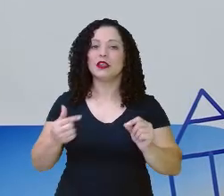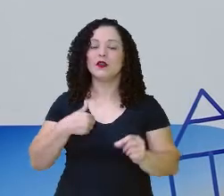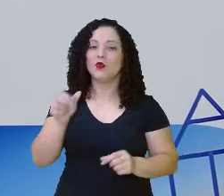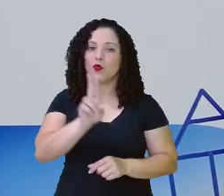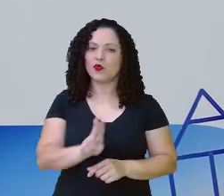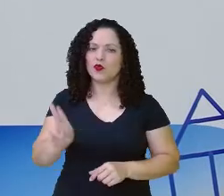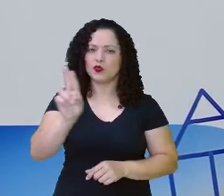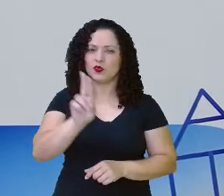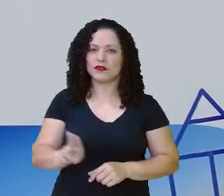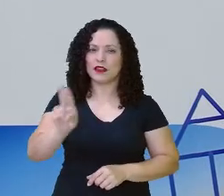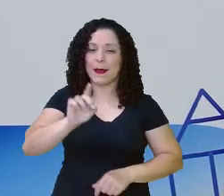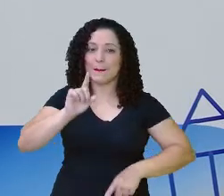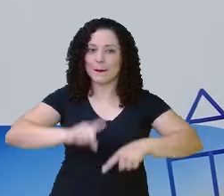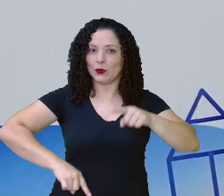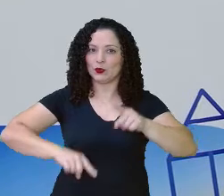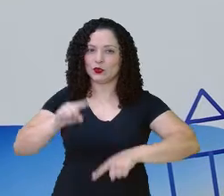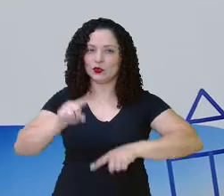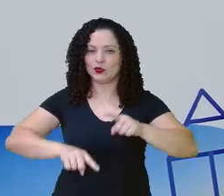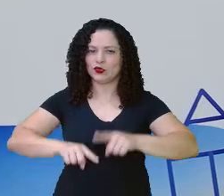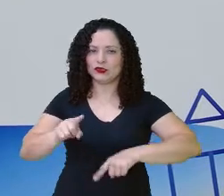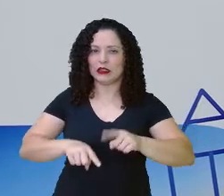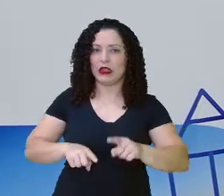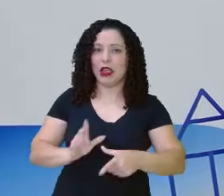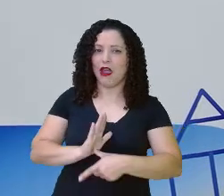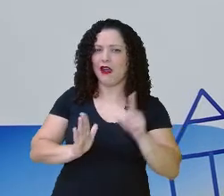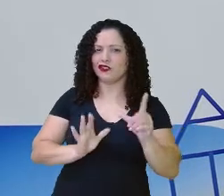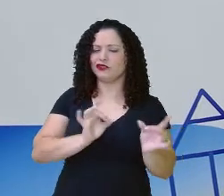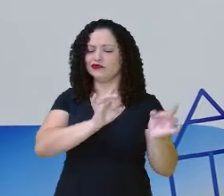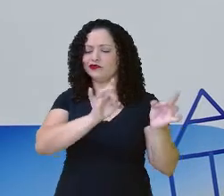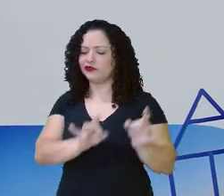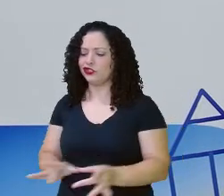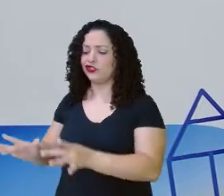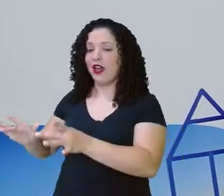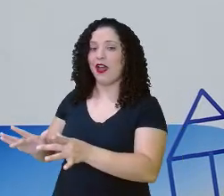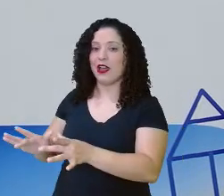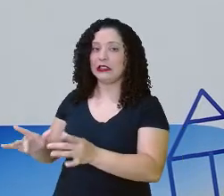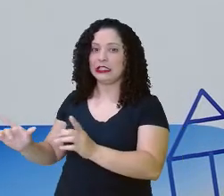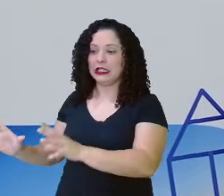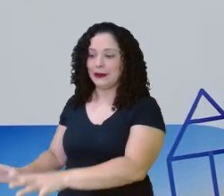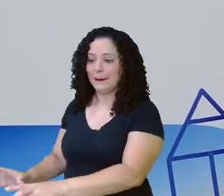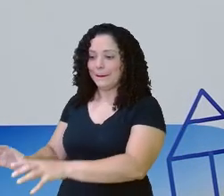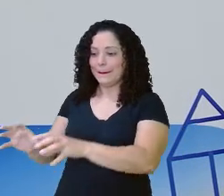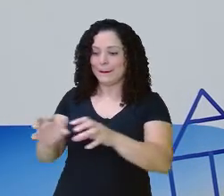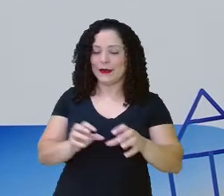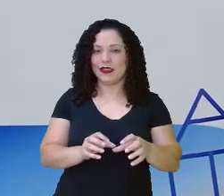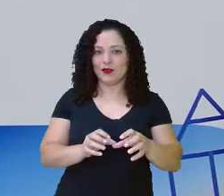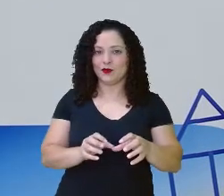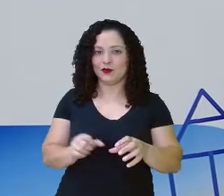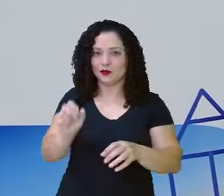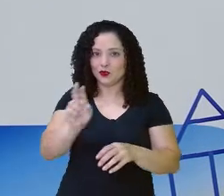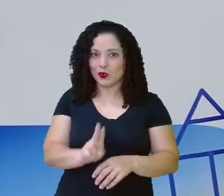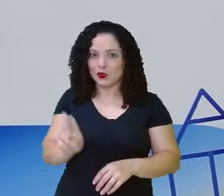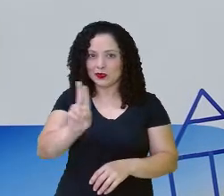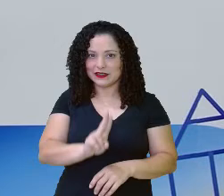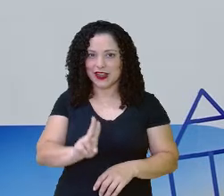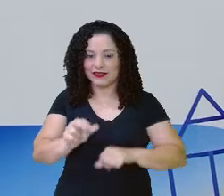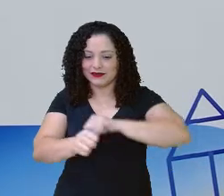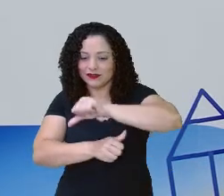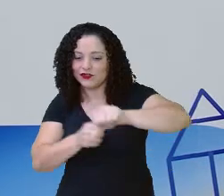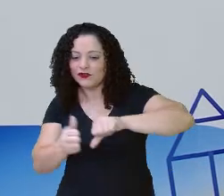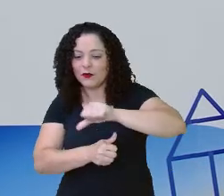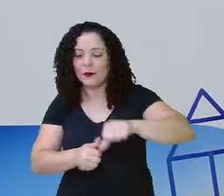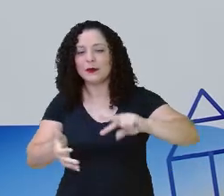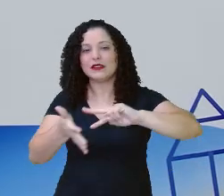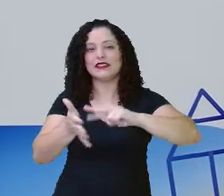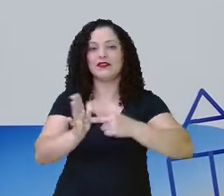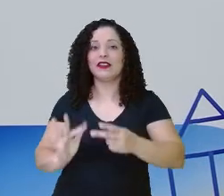reaproveitar materiais que seriam descartados e diminuir a quantidade de lixo a gente garante aí uma melhor qualidade de vida